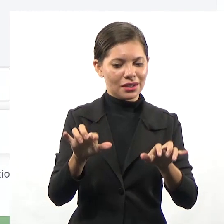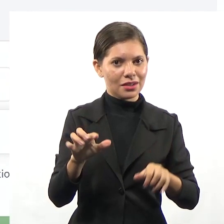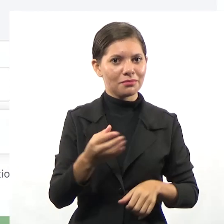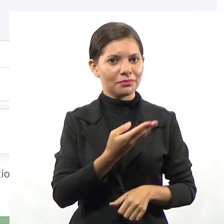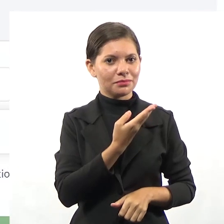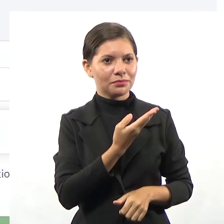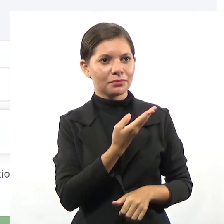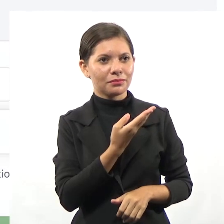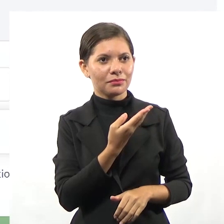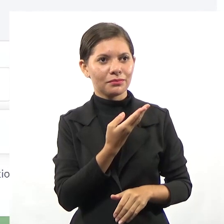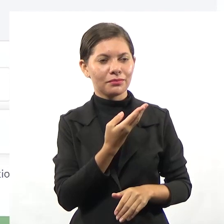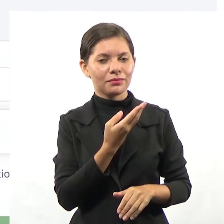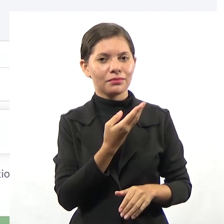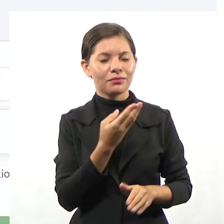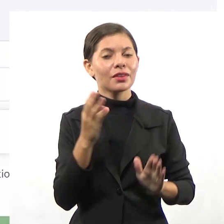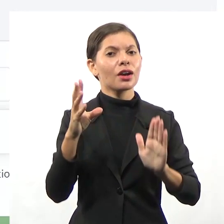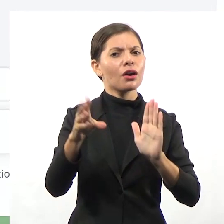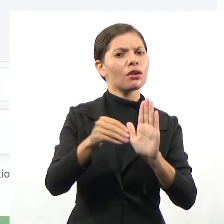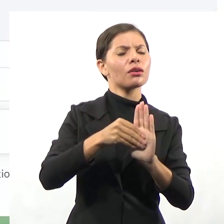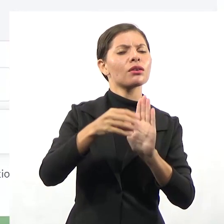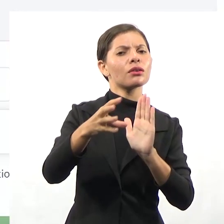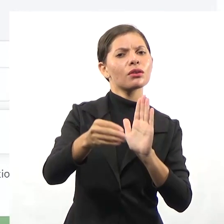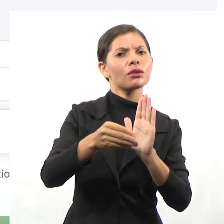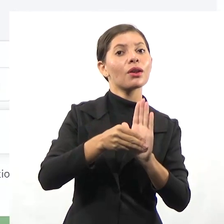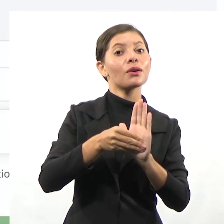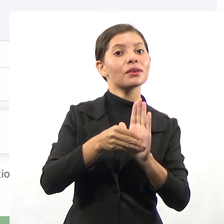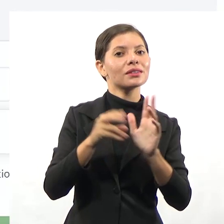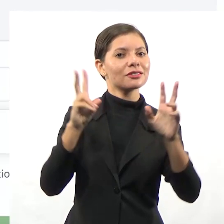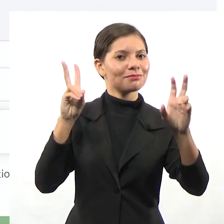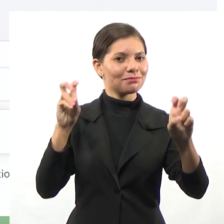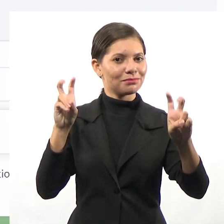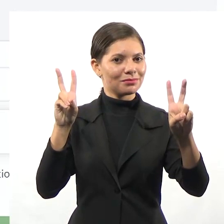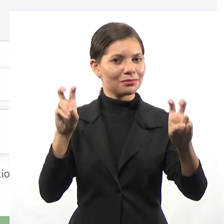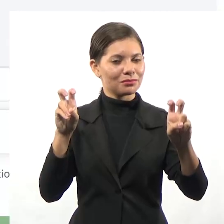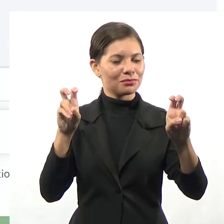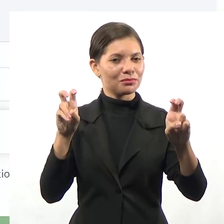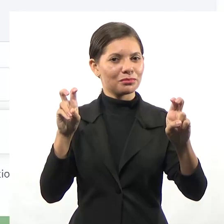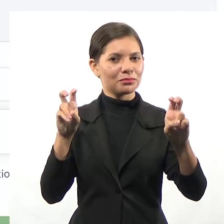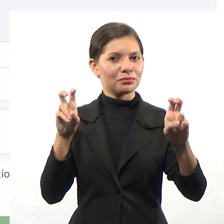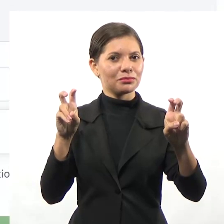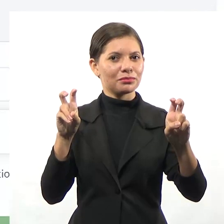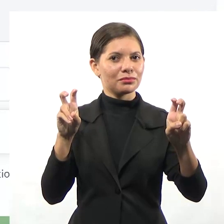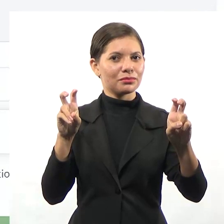acrescente uma citação de